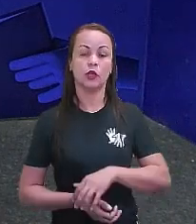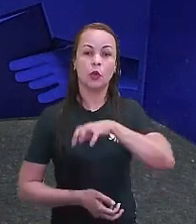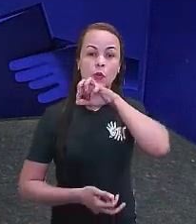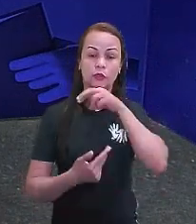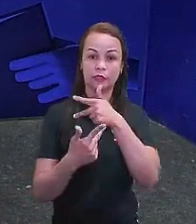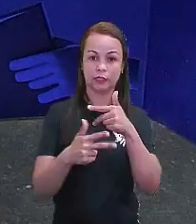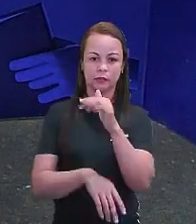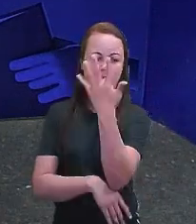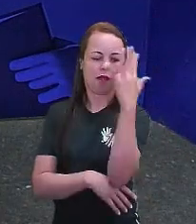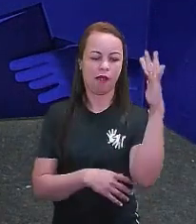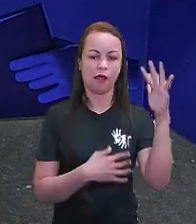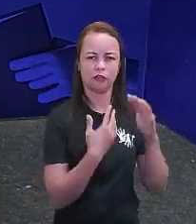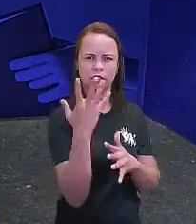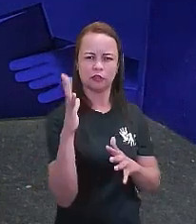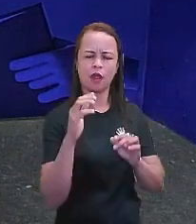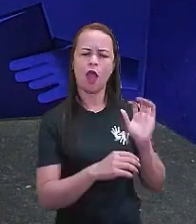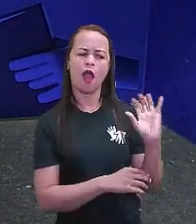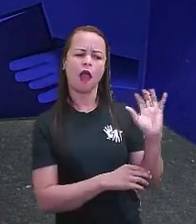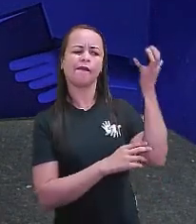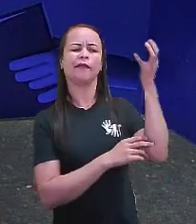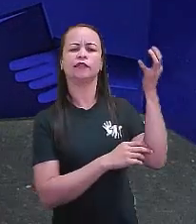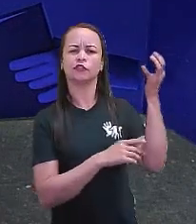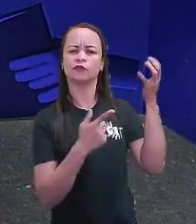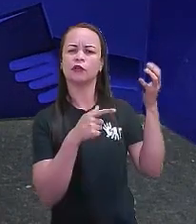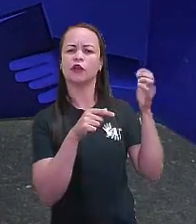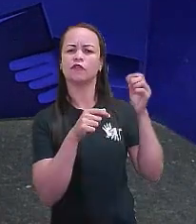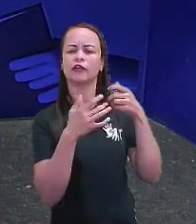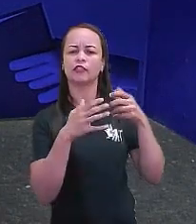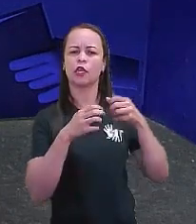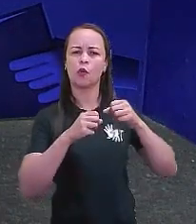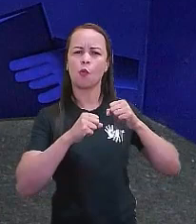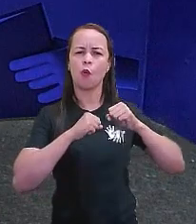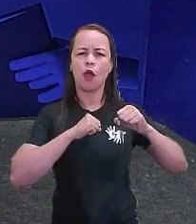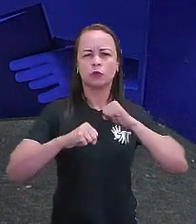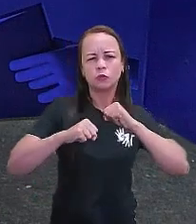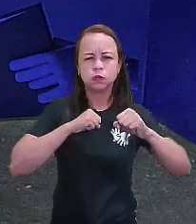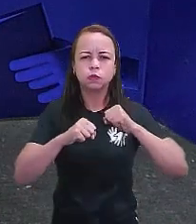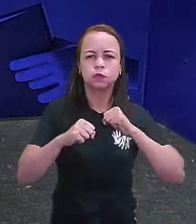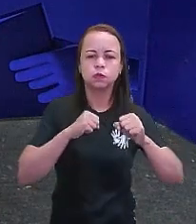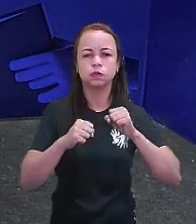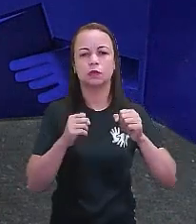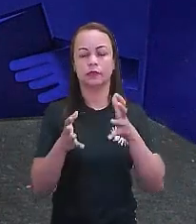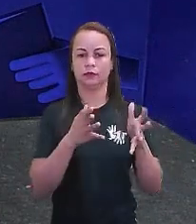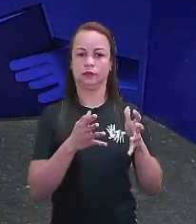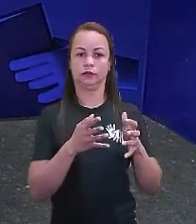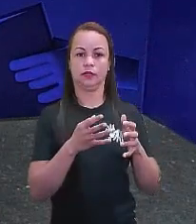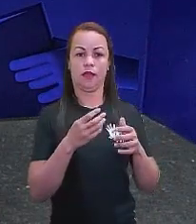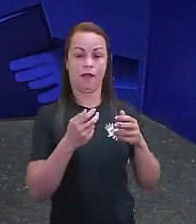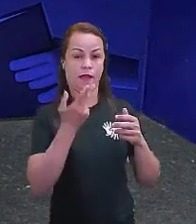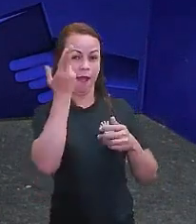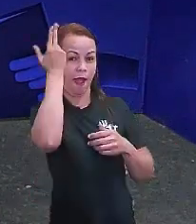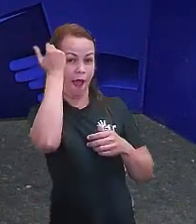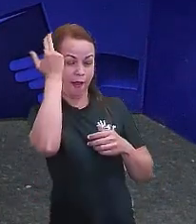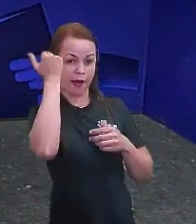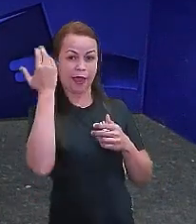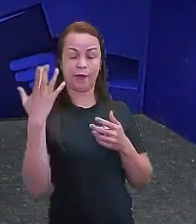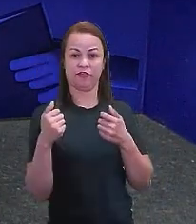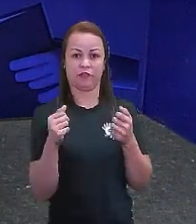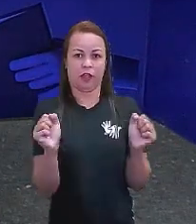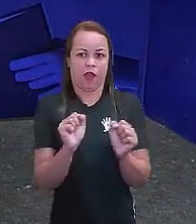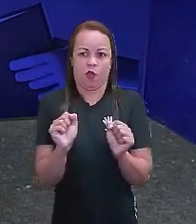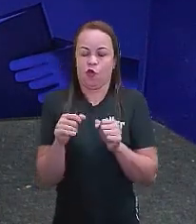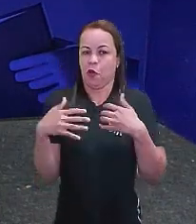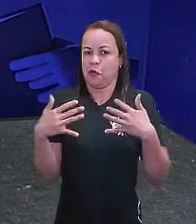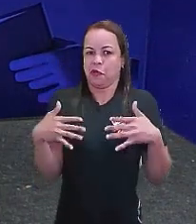da floresta resolveram fazer uma corrida. A lebre já ficava logo